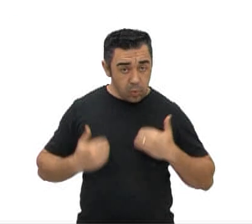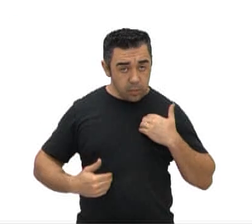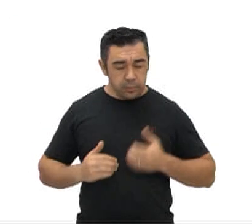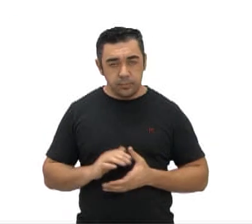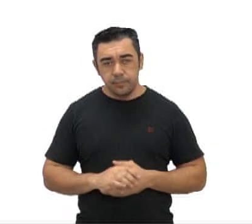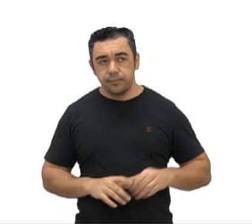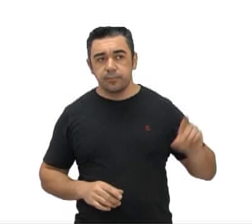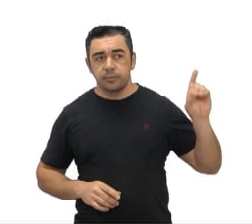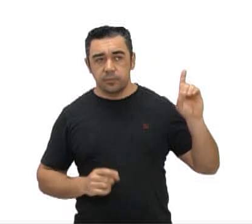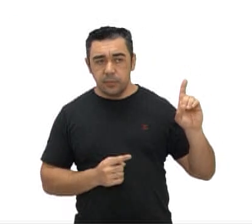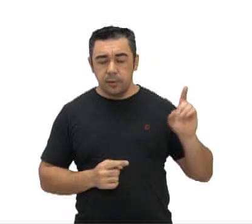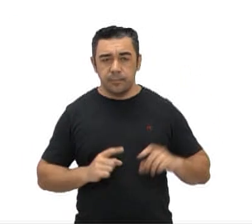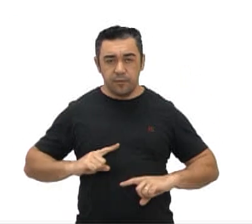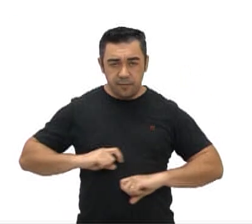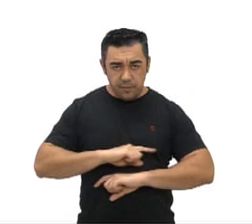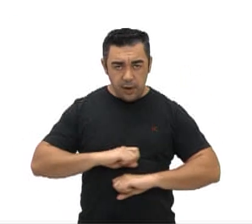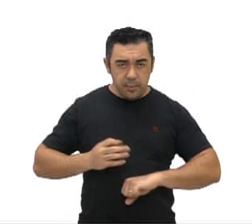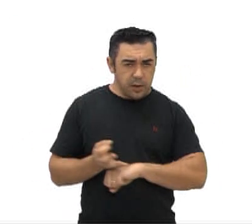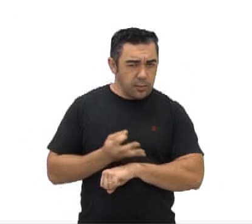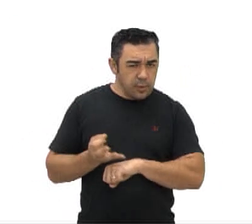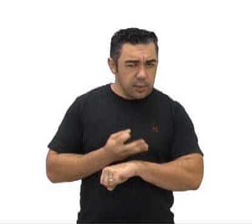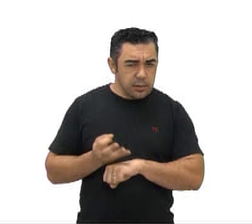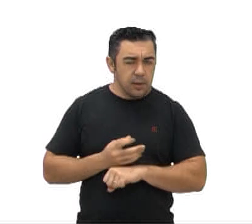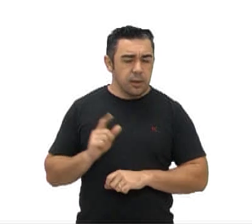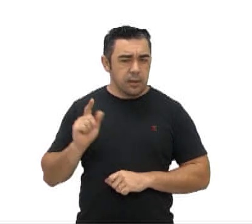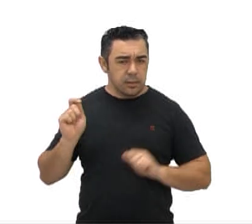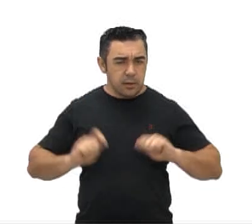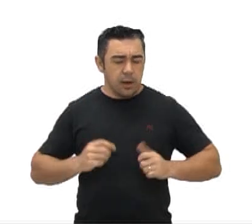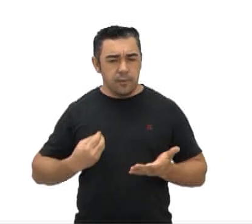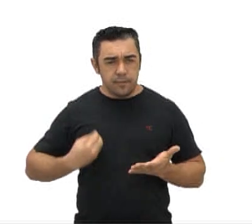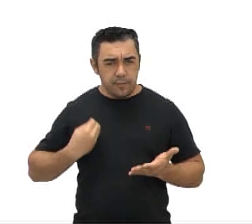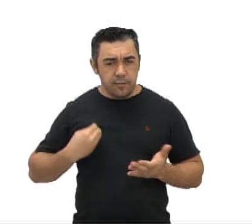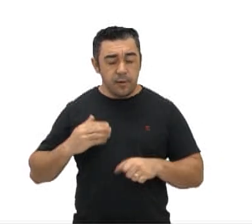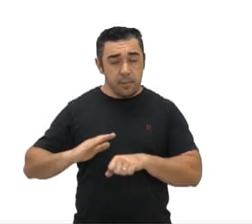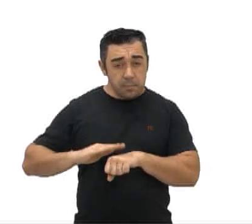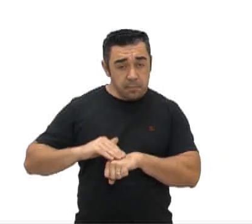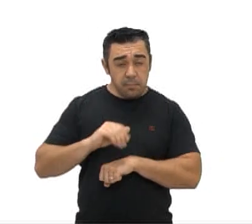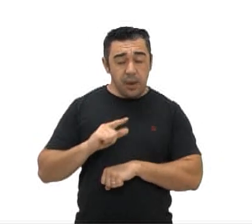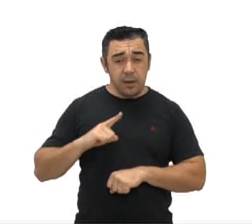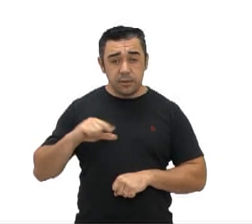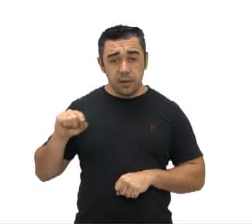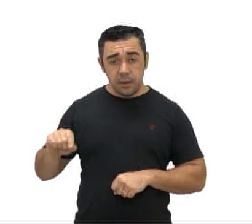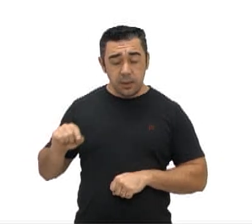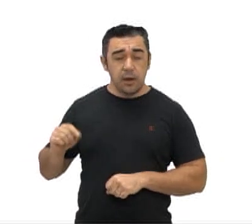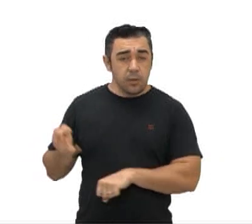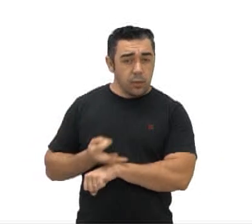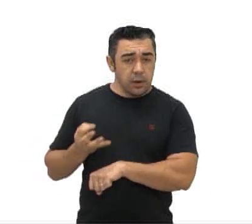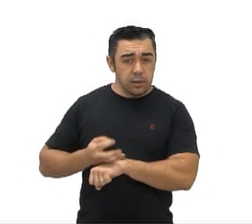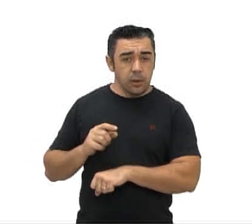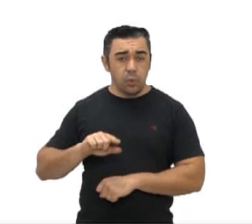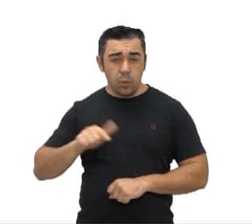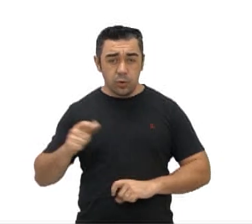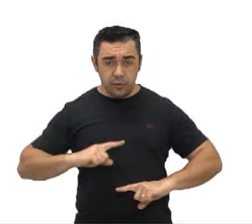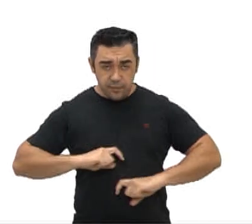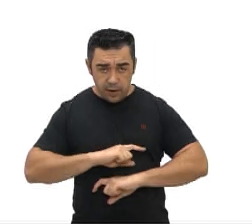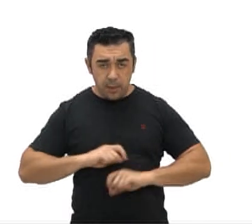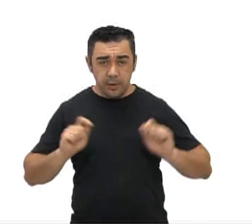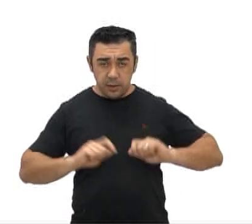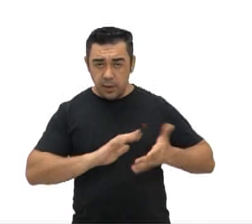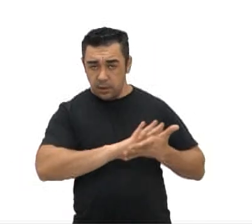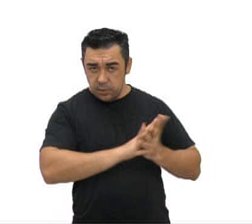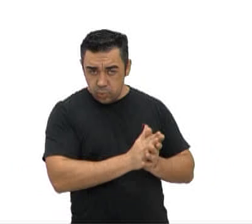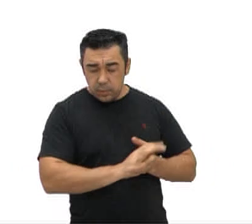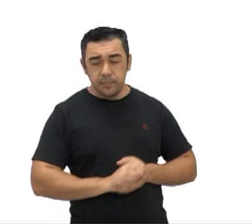Letra D. Os vermes resistentes tendem a sobreviver e produzir mais descendentes do que os vermes sobre os quais o medicamento faz